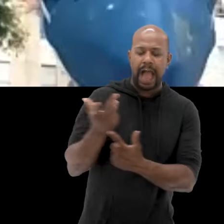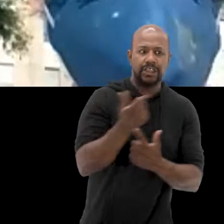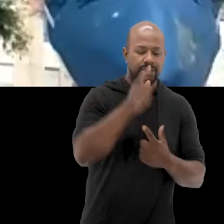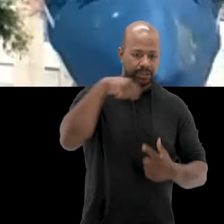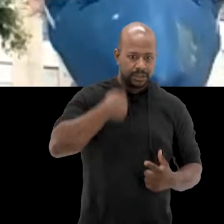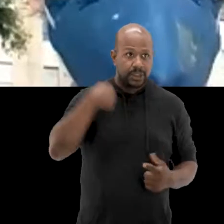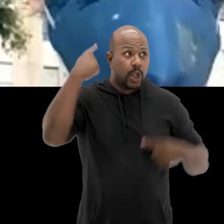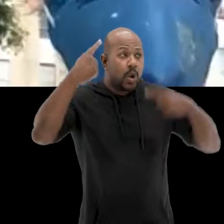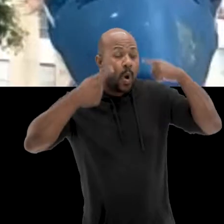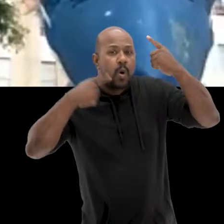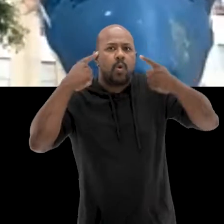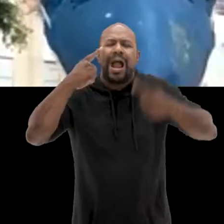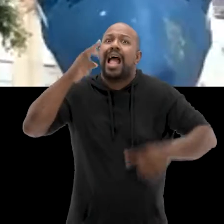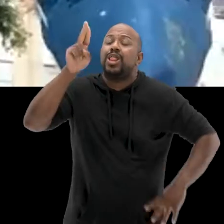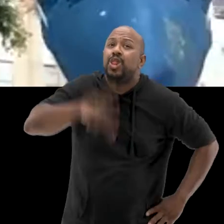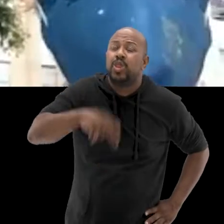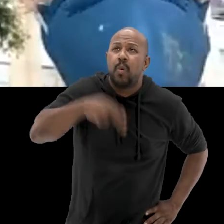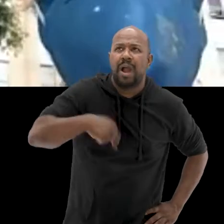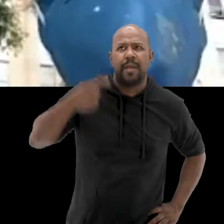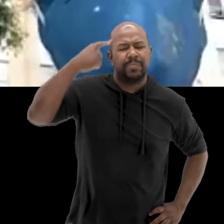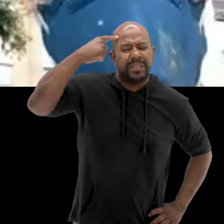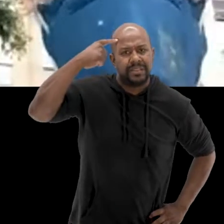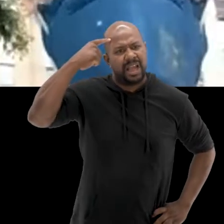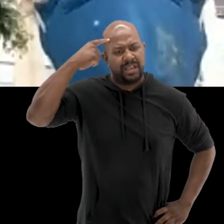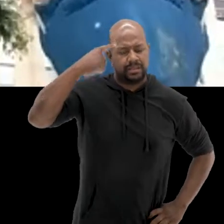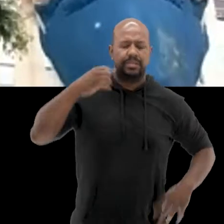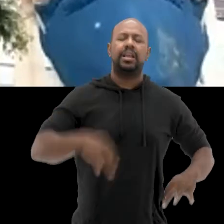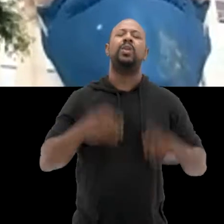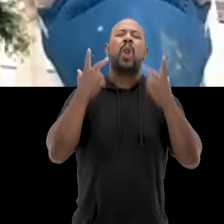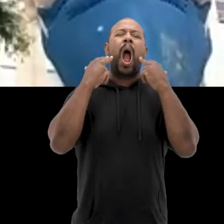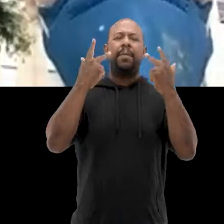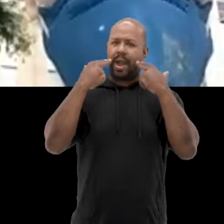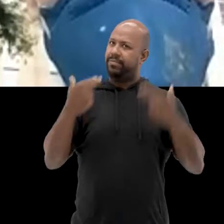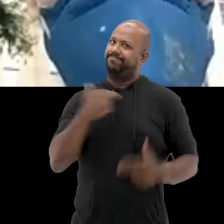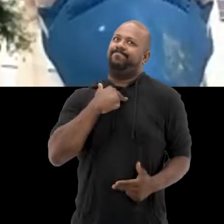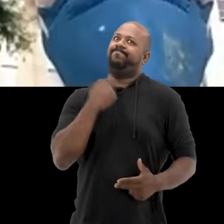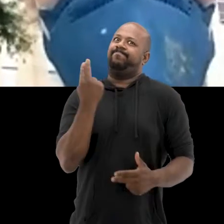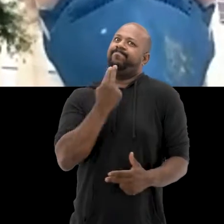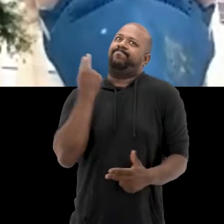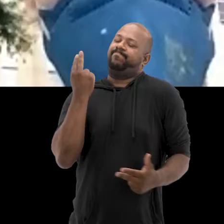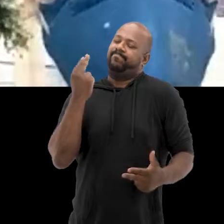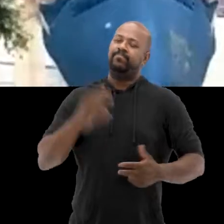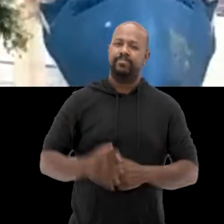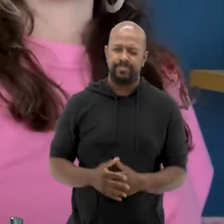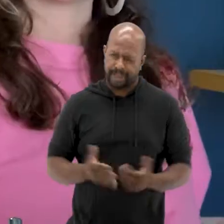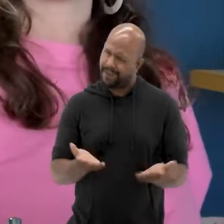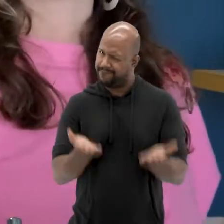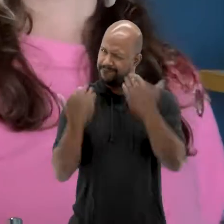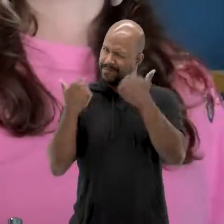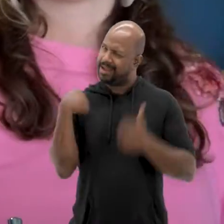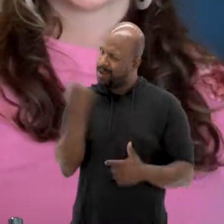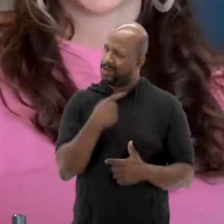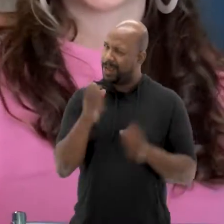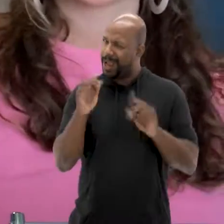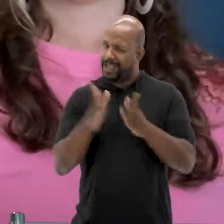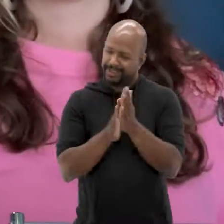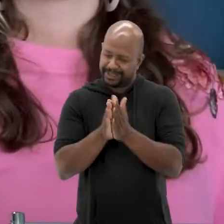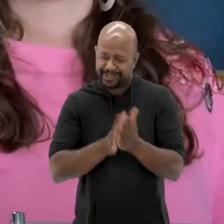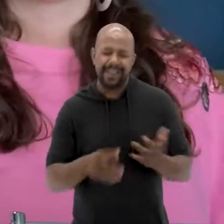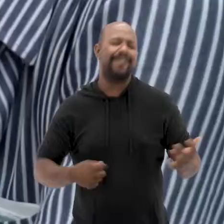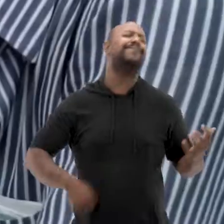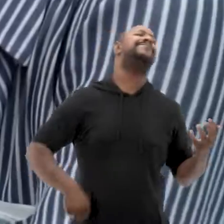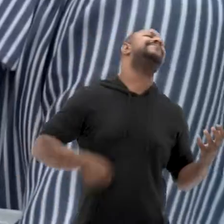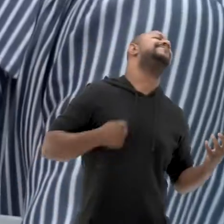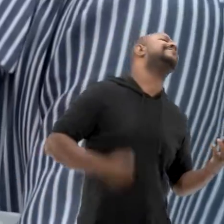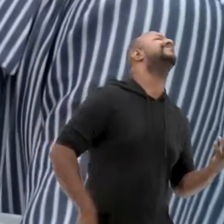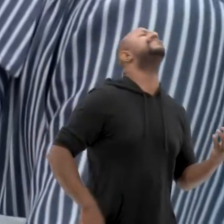arte de ser louco é jamais cometer a loucura de ser um sujeito normal. Vem com a gente, doutor